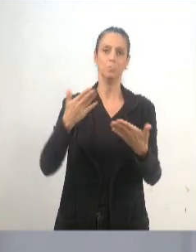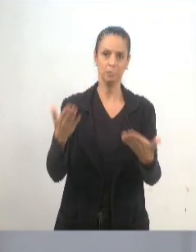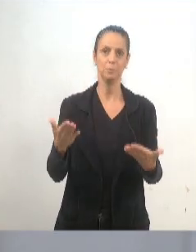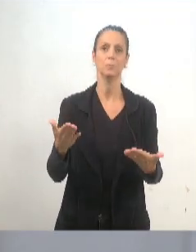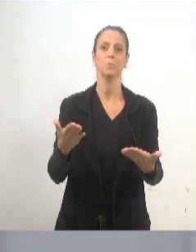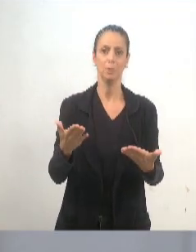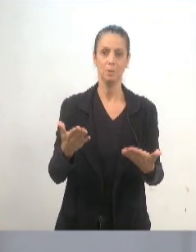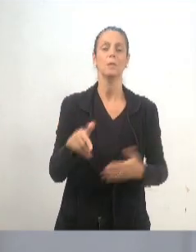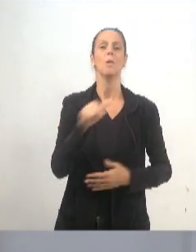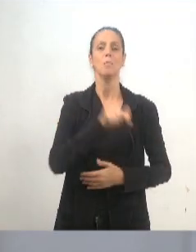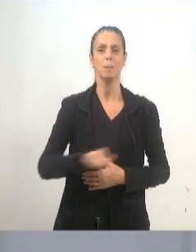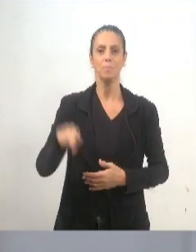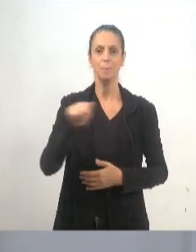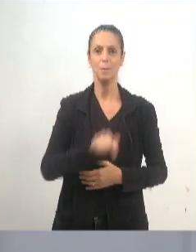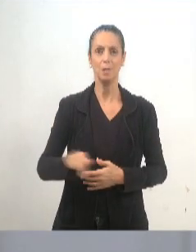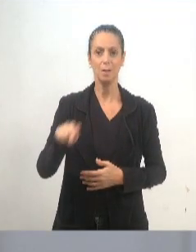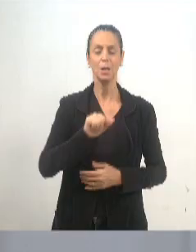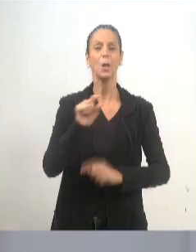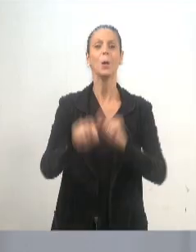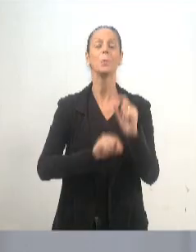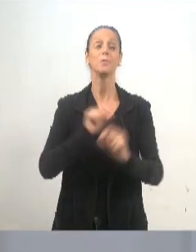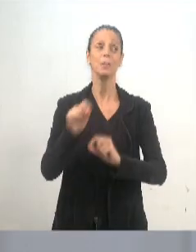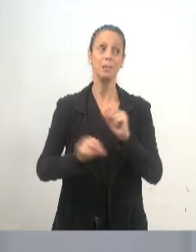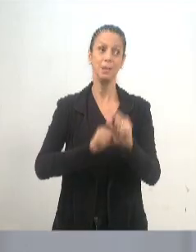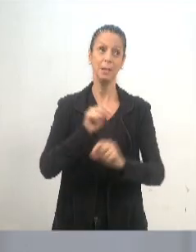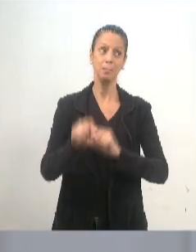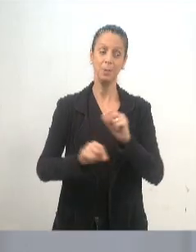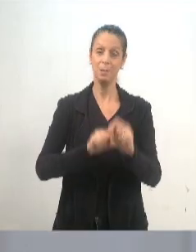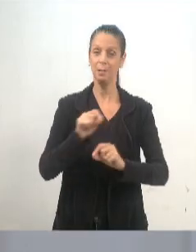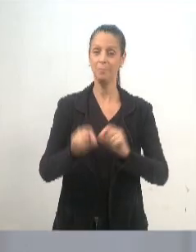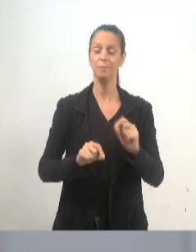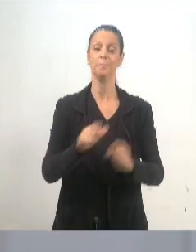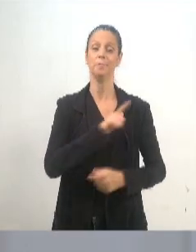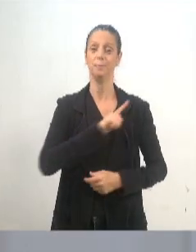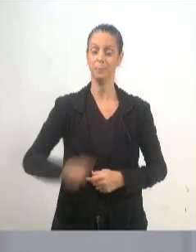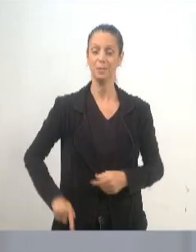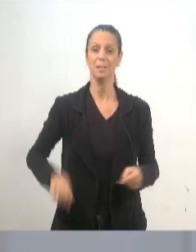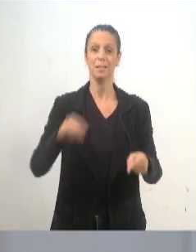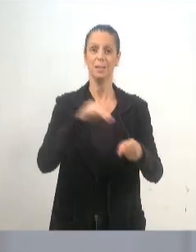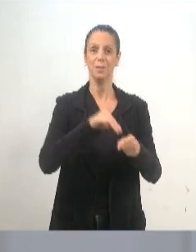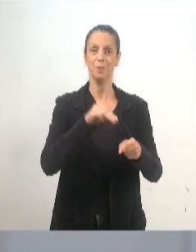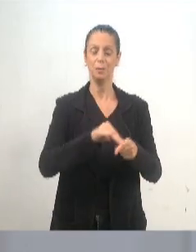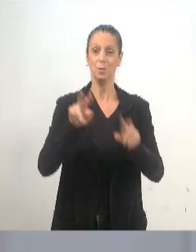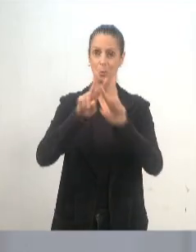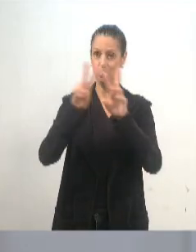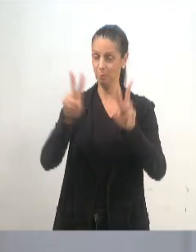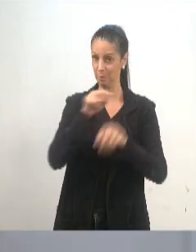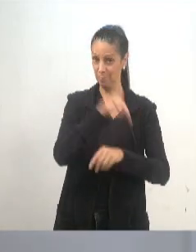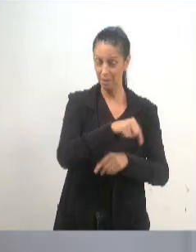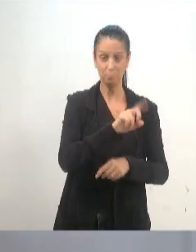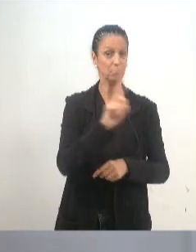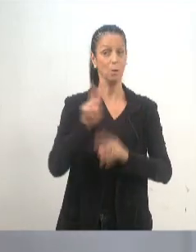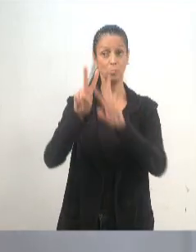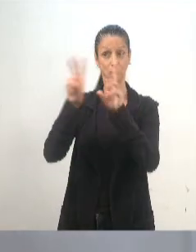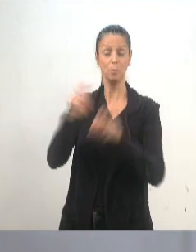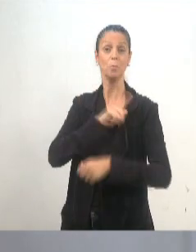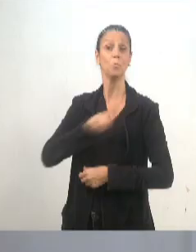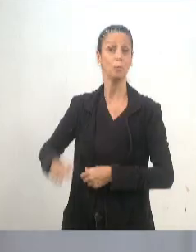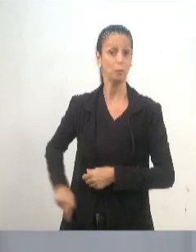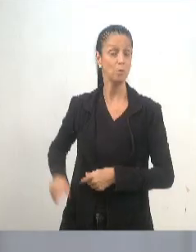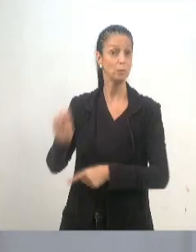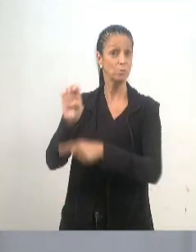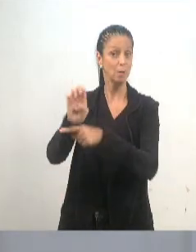últimas semanas tem sido, não algum assunto do governo municipal, mas os assuntos relacionados ao governo federal. Já não é de hoje que a gente